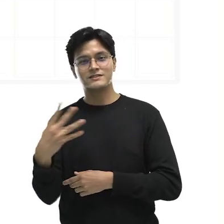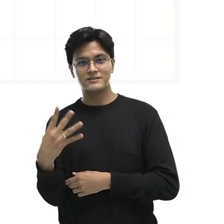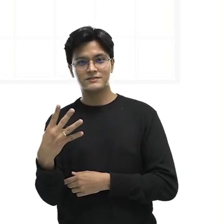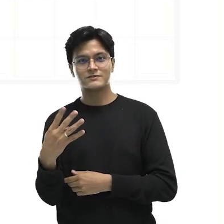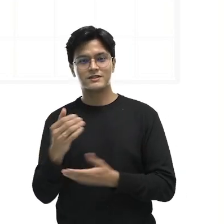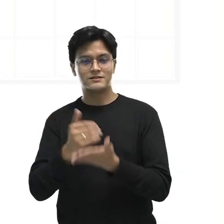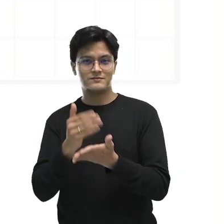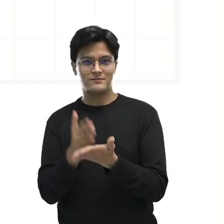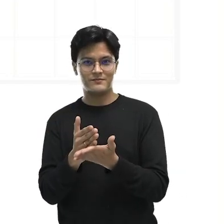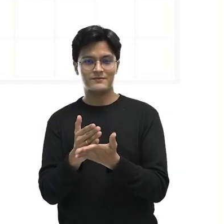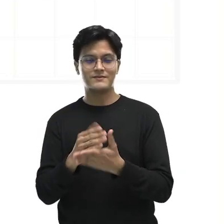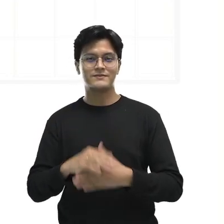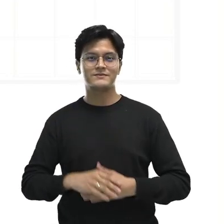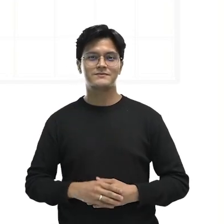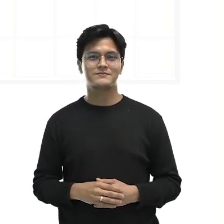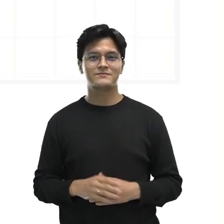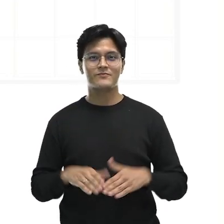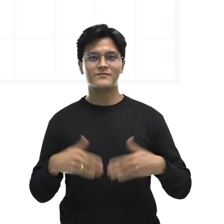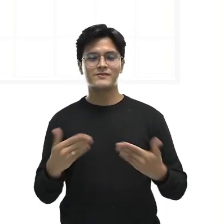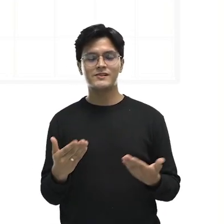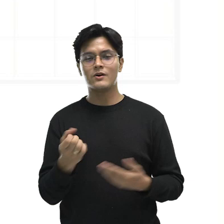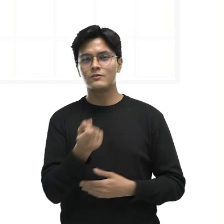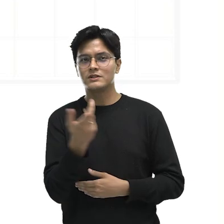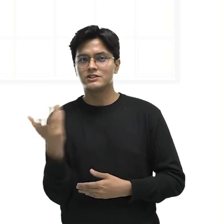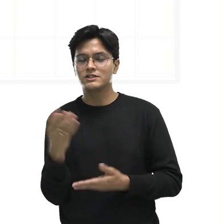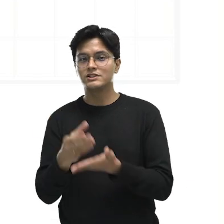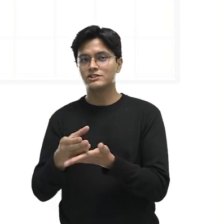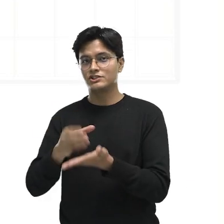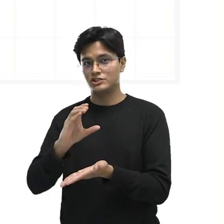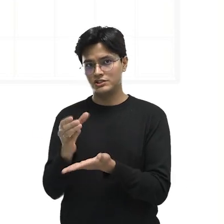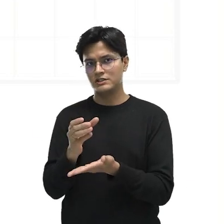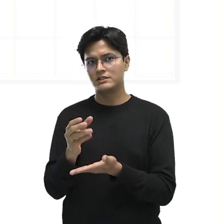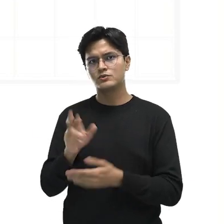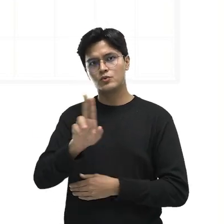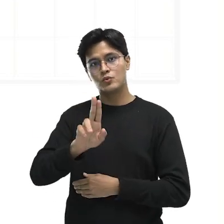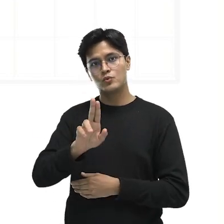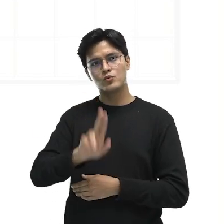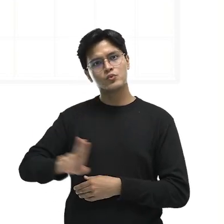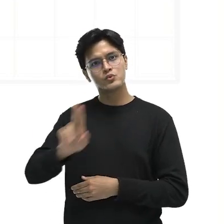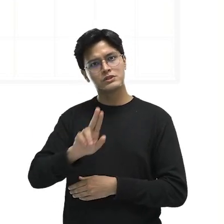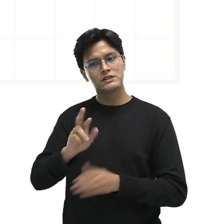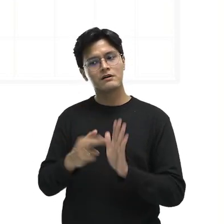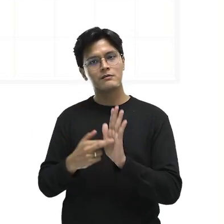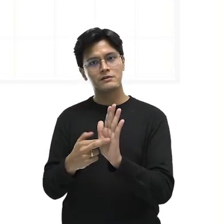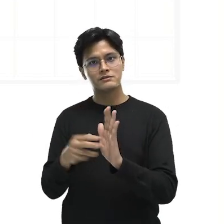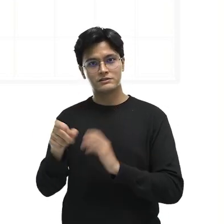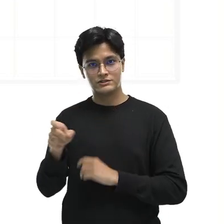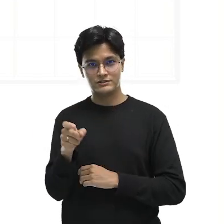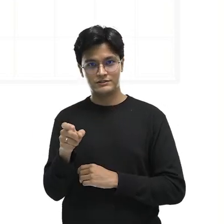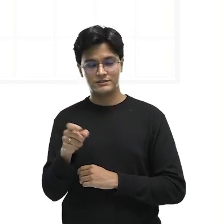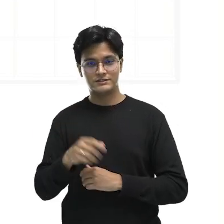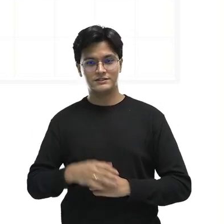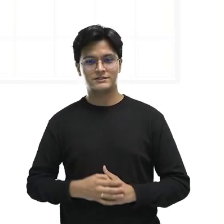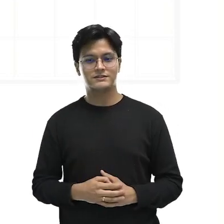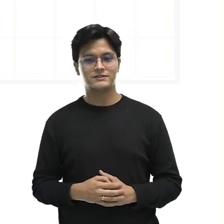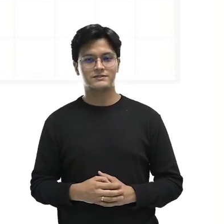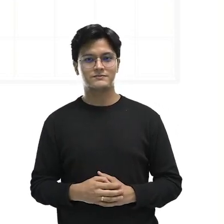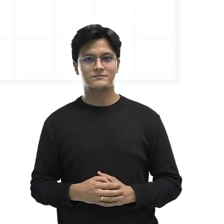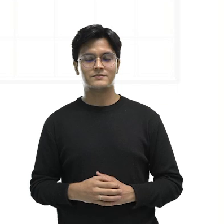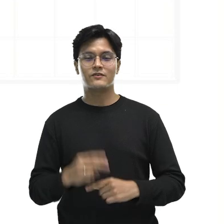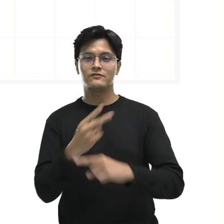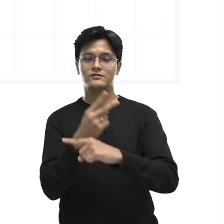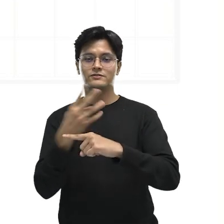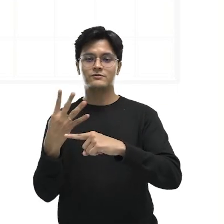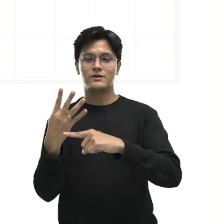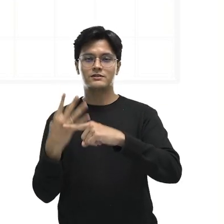cupcakes. Quantas xícaras, vou representar por X aqui, tá? Fazem 48